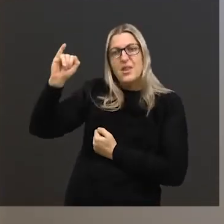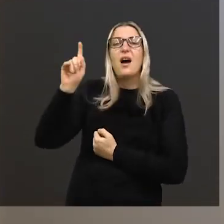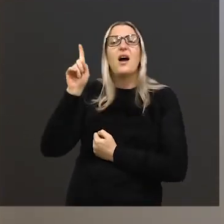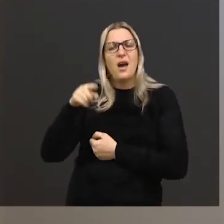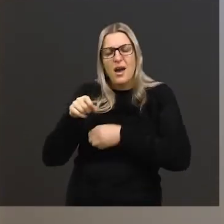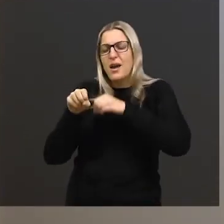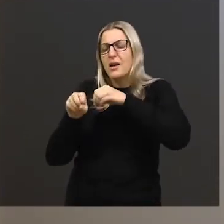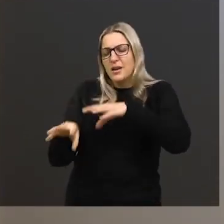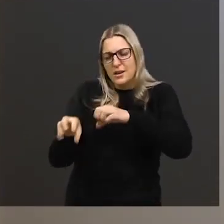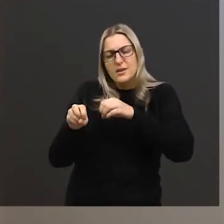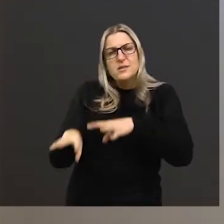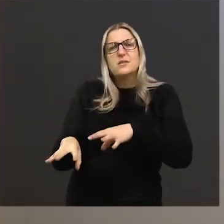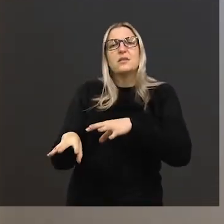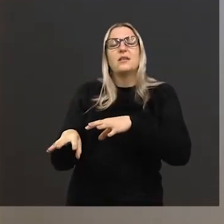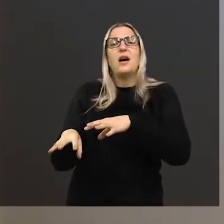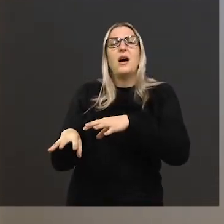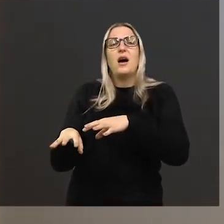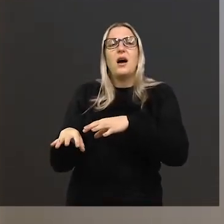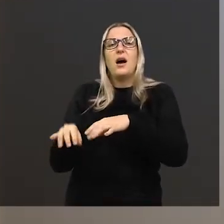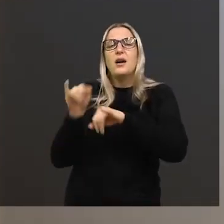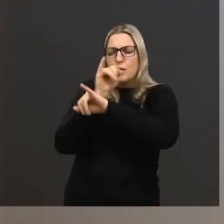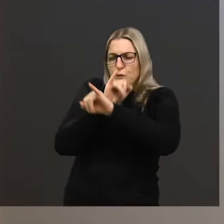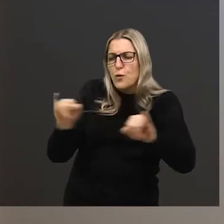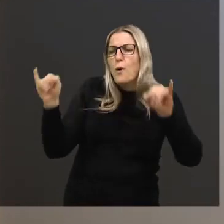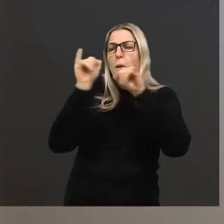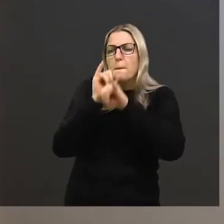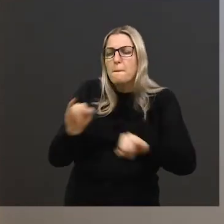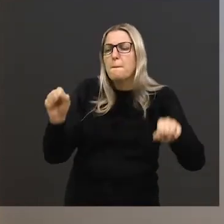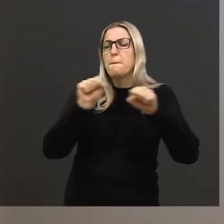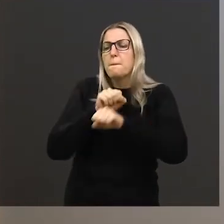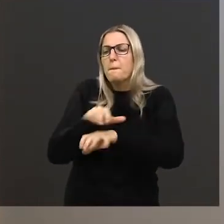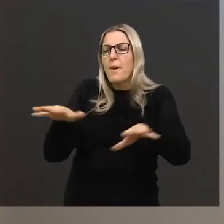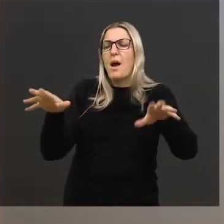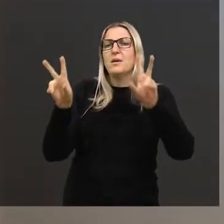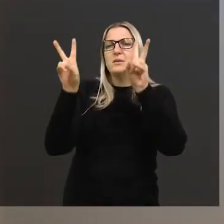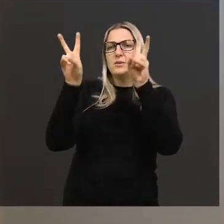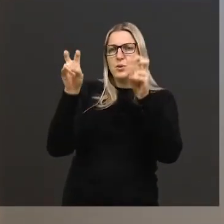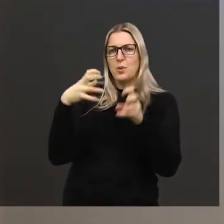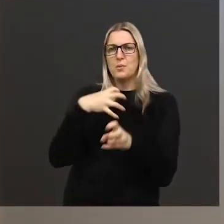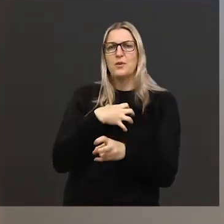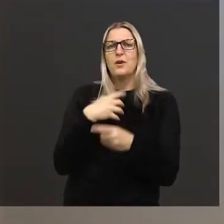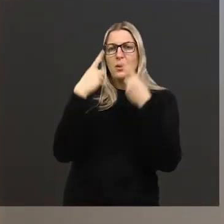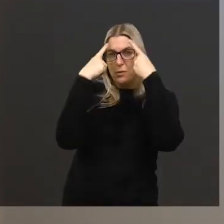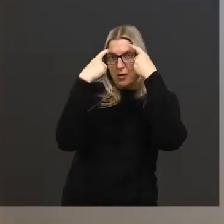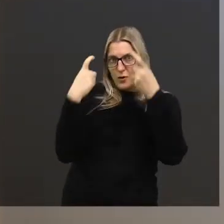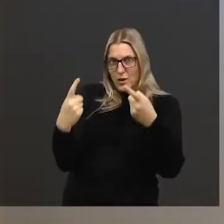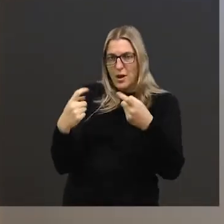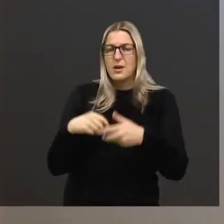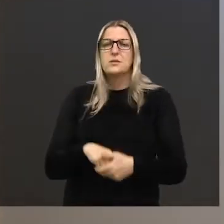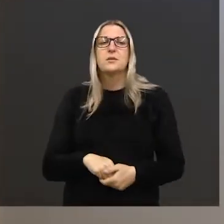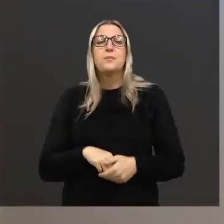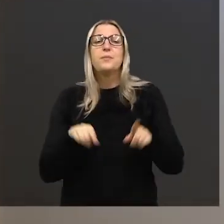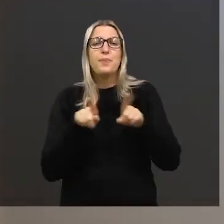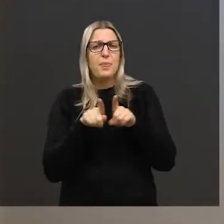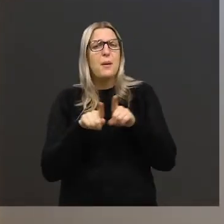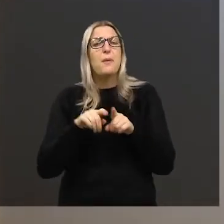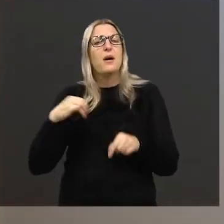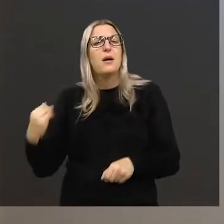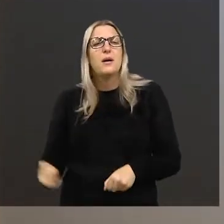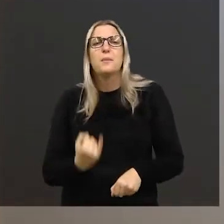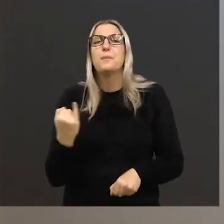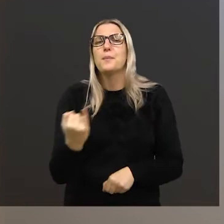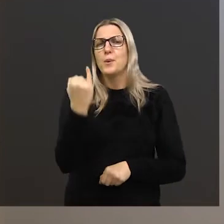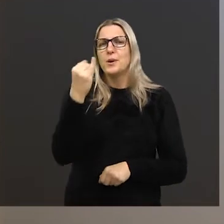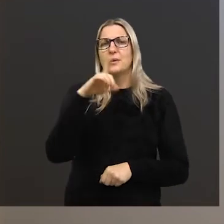gente conversar, principalmente na educação, na informação, sobre essa forma de violência. E me parece